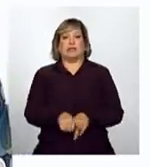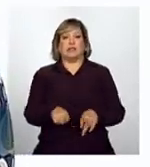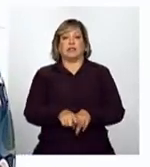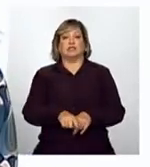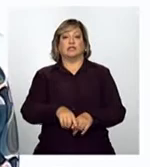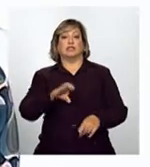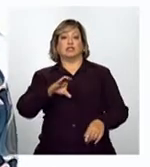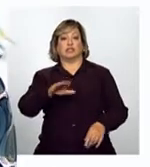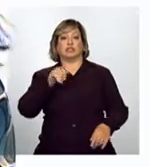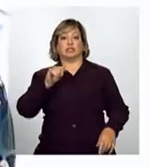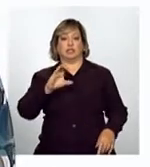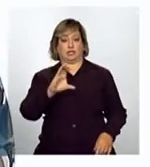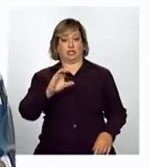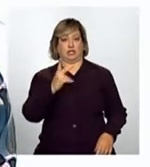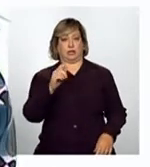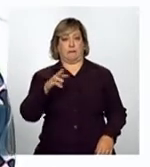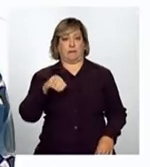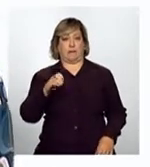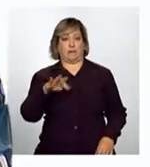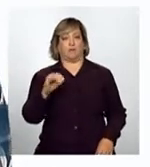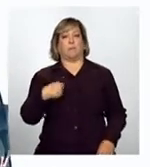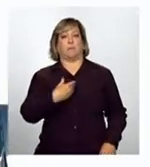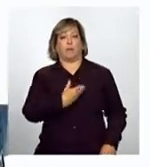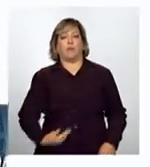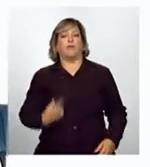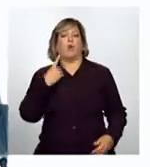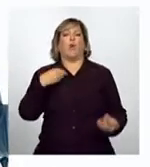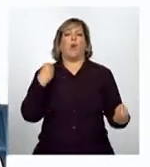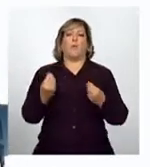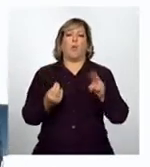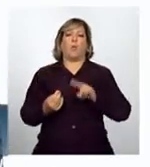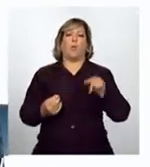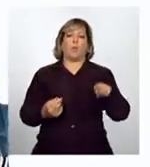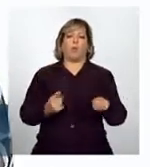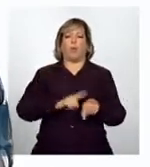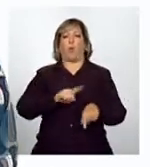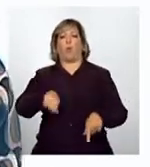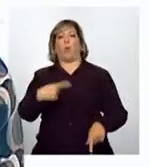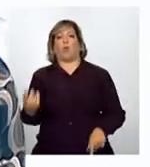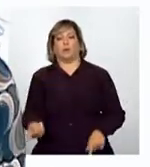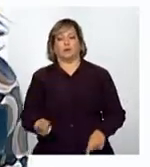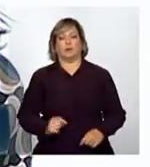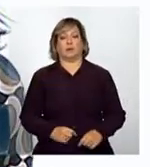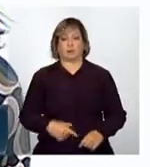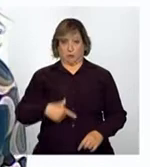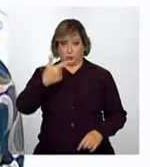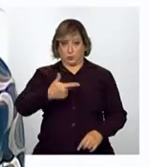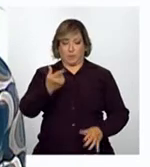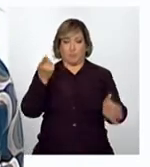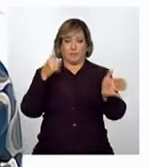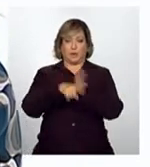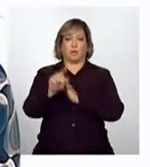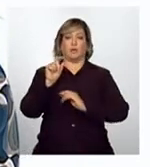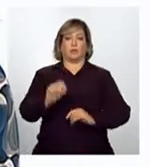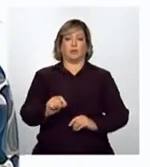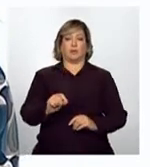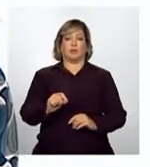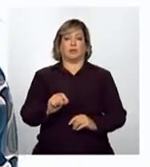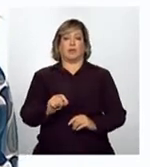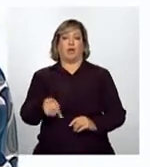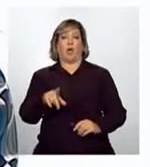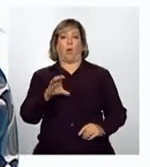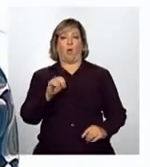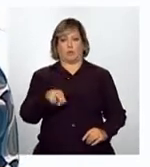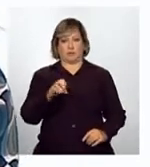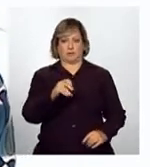Para mim, não ficou claro em que situação será usado uma ou outra. A segunda pergunta é o seguinte, nas